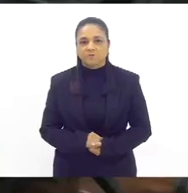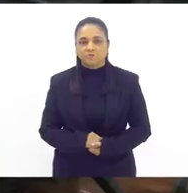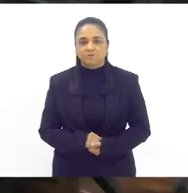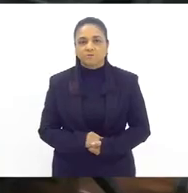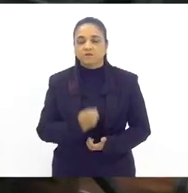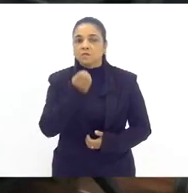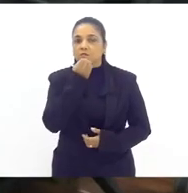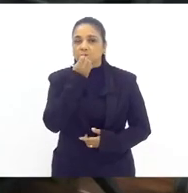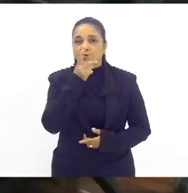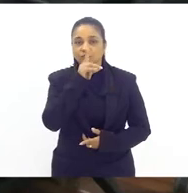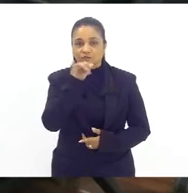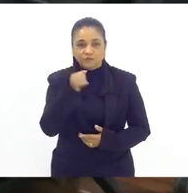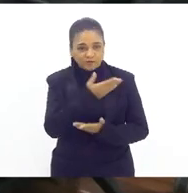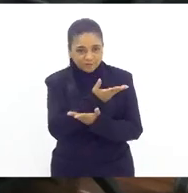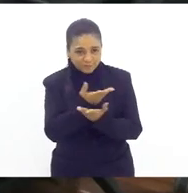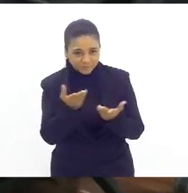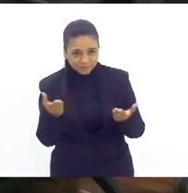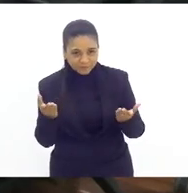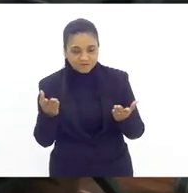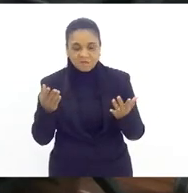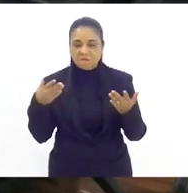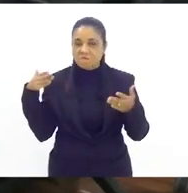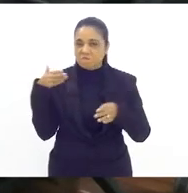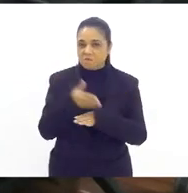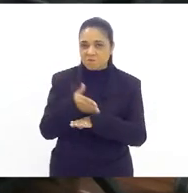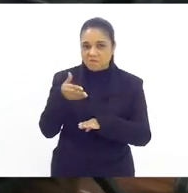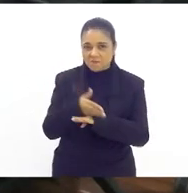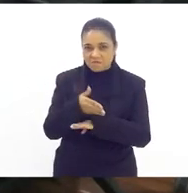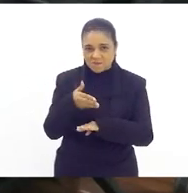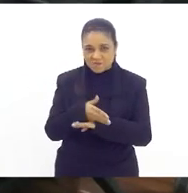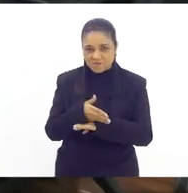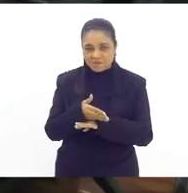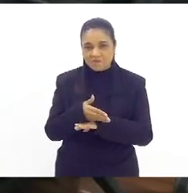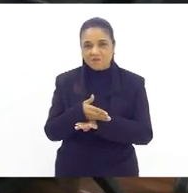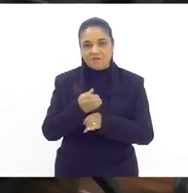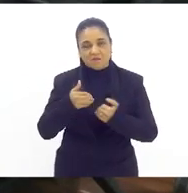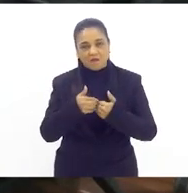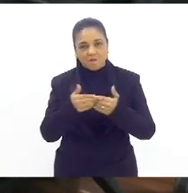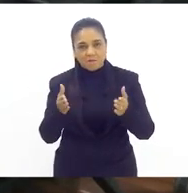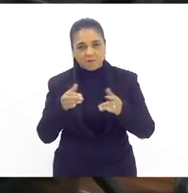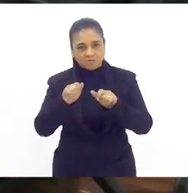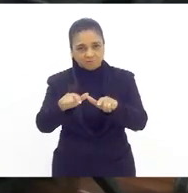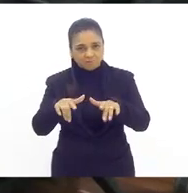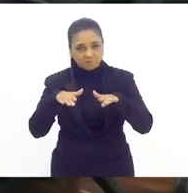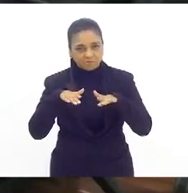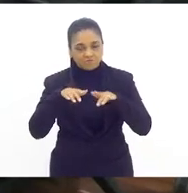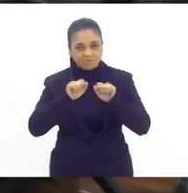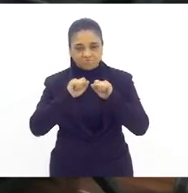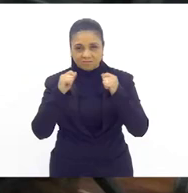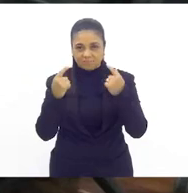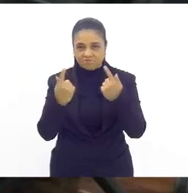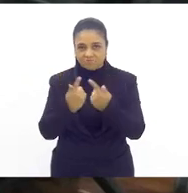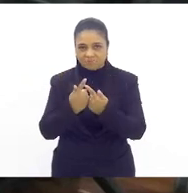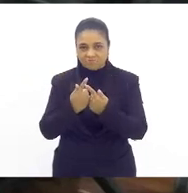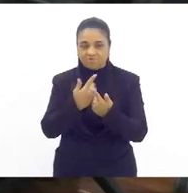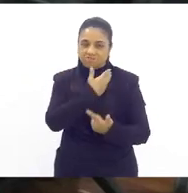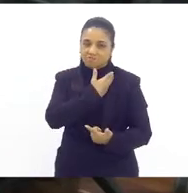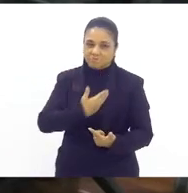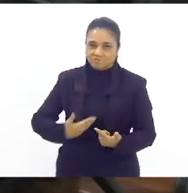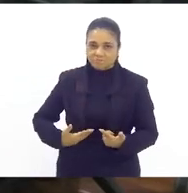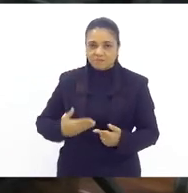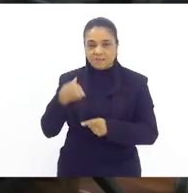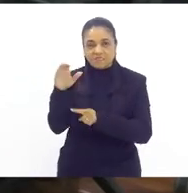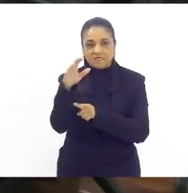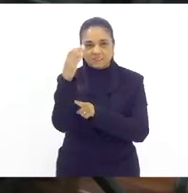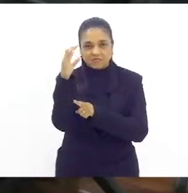Bom dia para todas as pessoas aqui presentes declara abertos trabalhos da audiência pública da Comissão da Ciência e Tecnologia